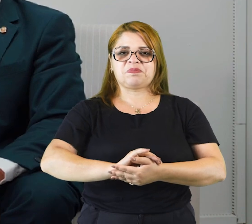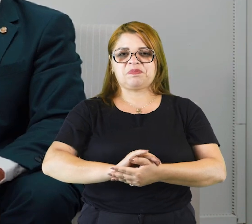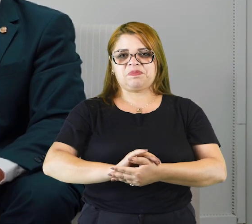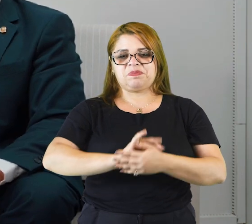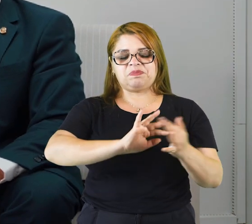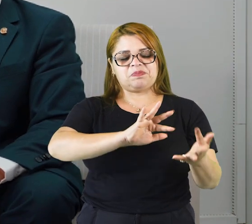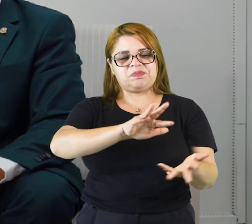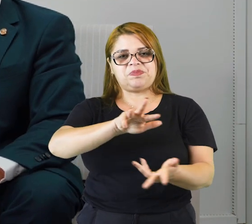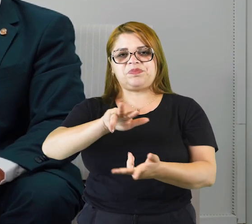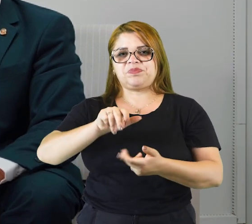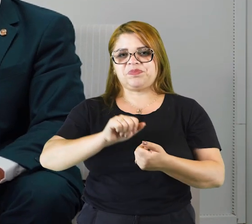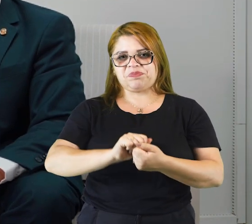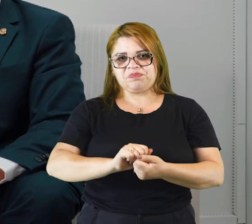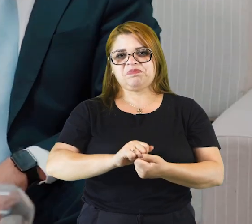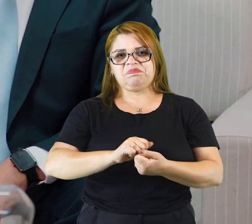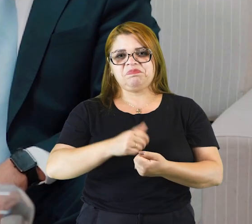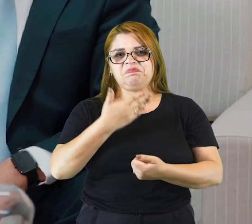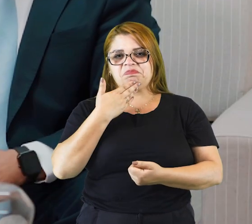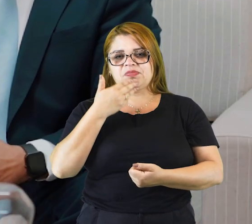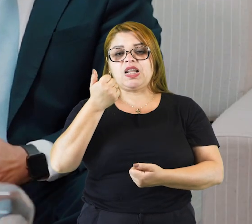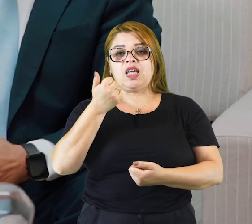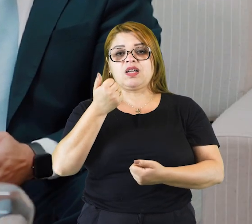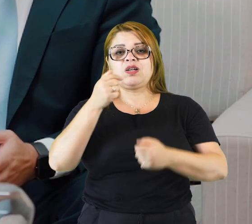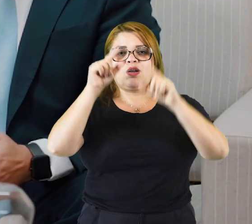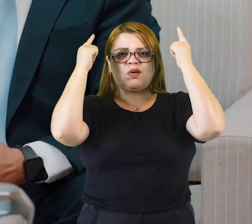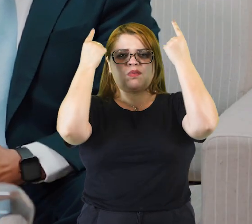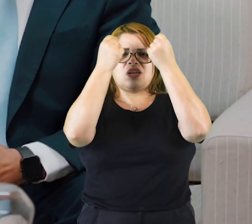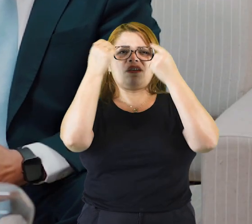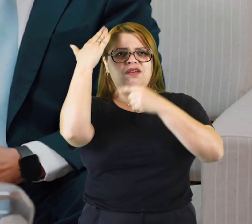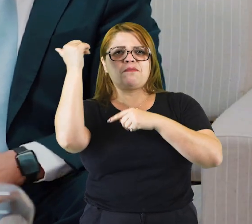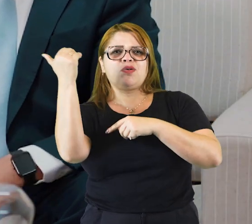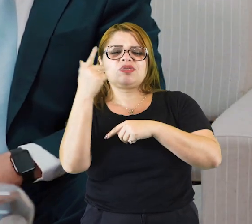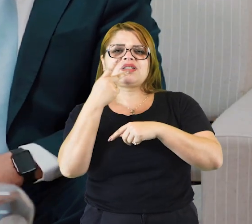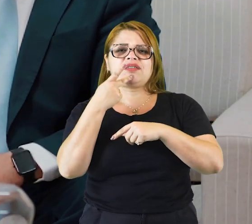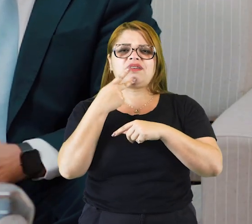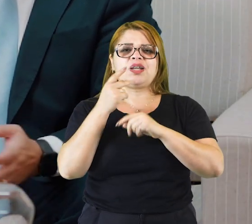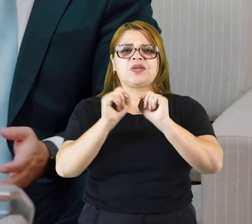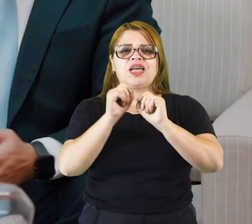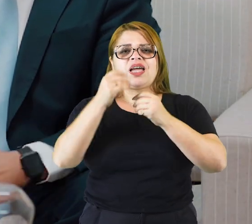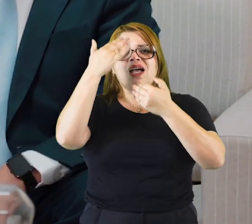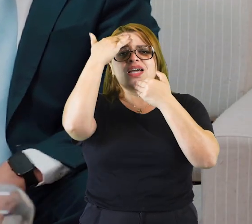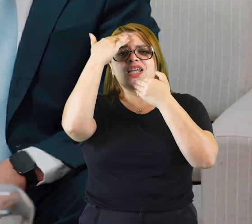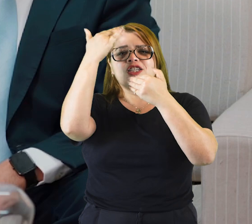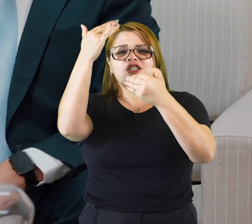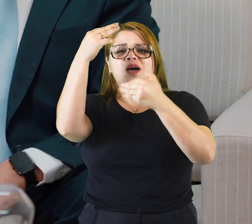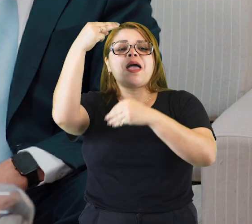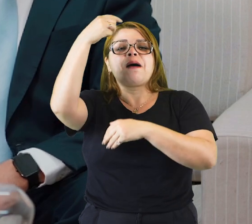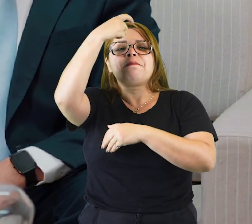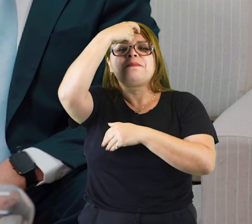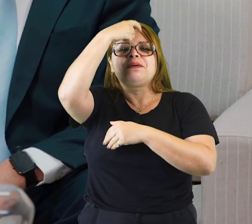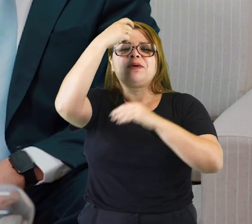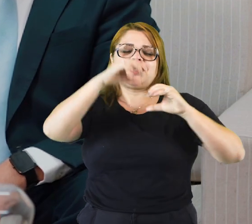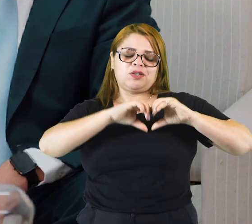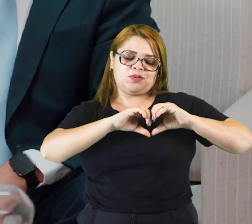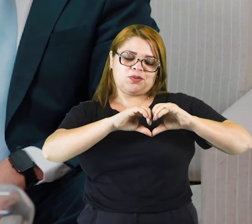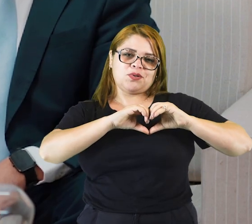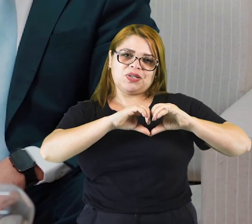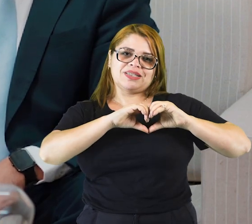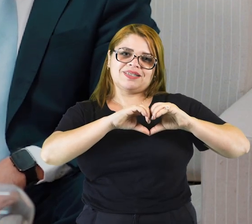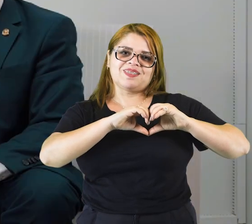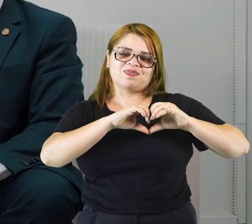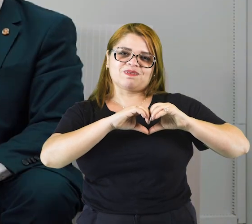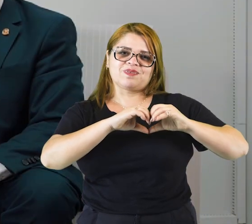que a gente podia ter nesse mundo. Como diria o grego Antíssis, né? A gratidão é a memória do coração e a mãe de todas as